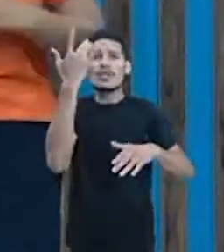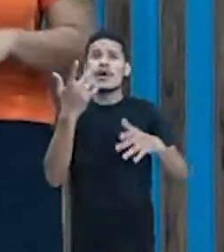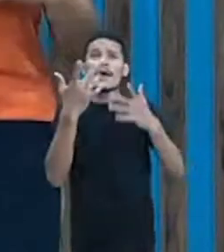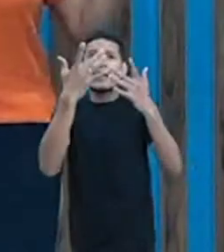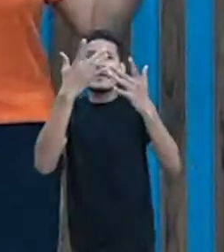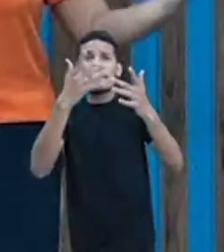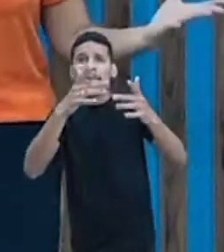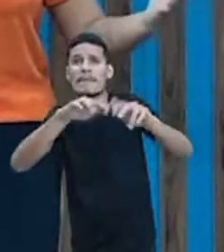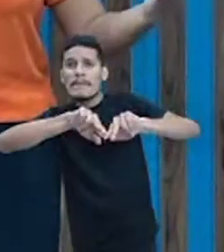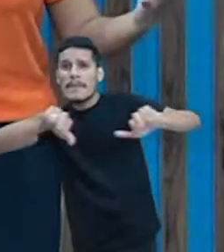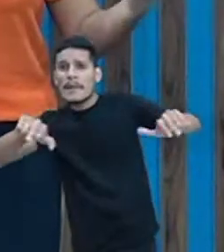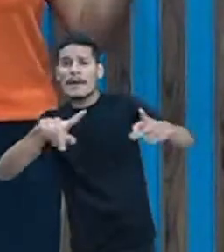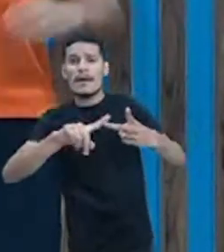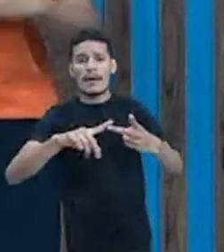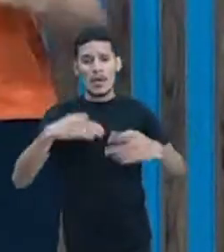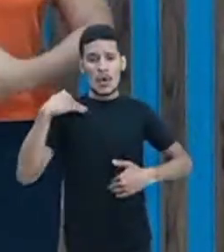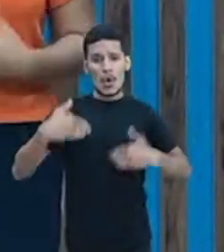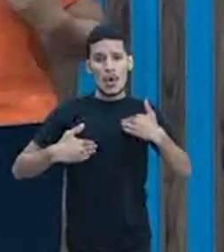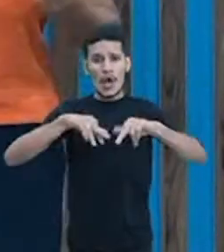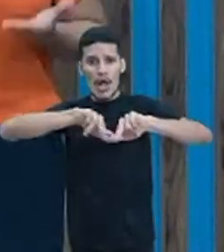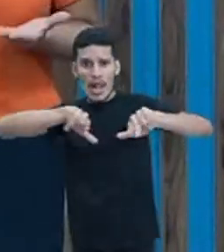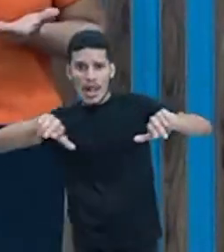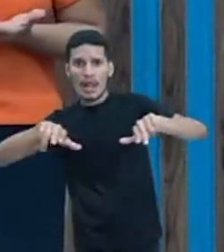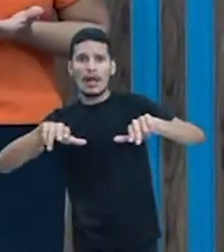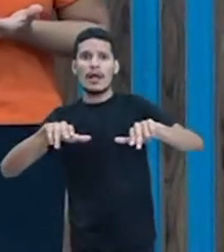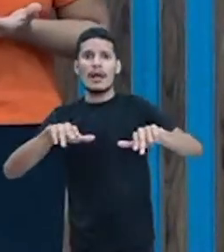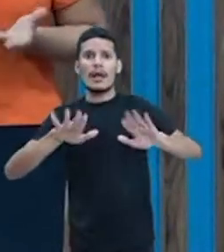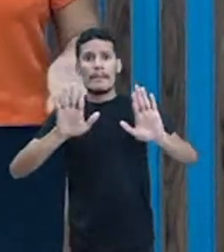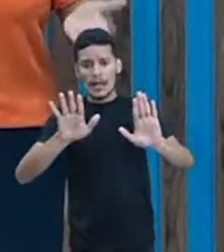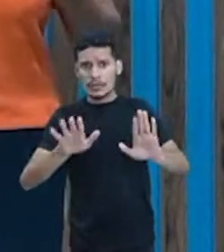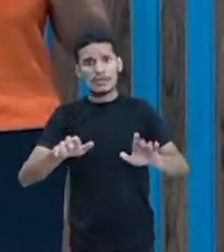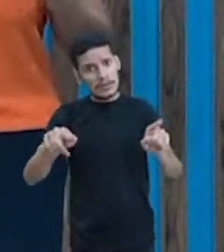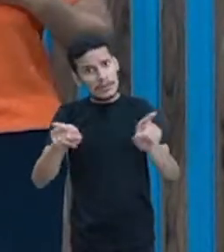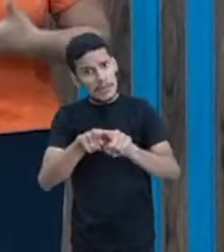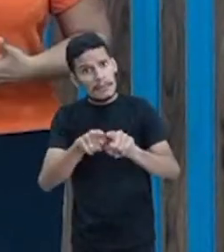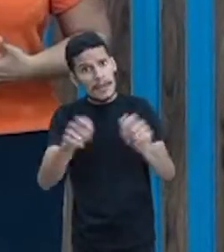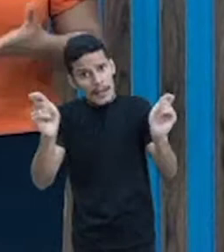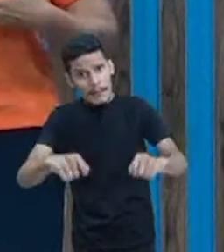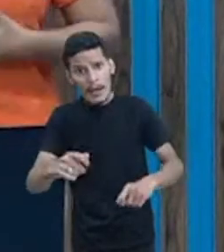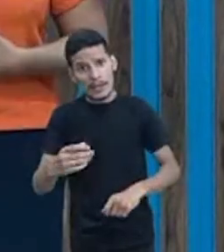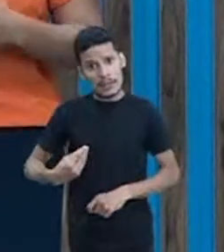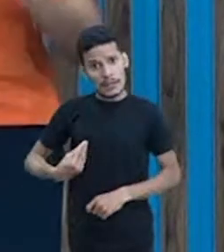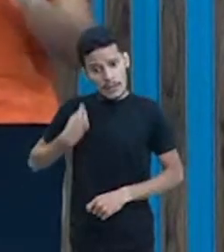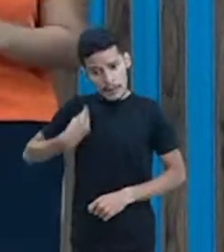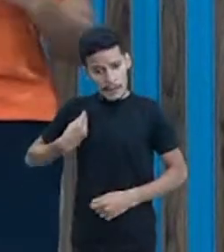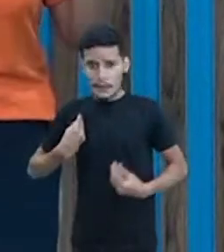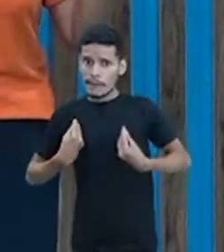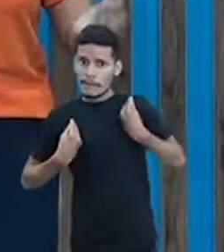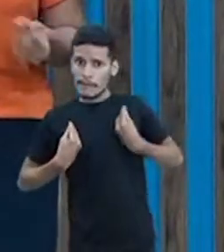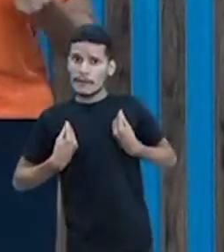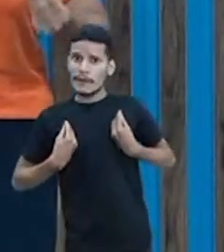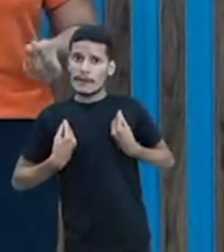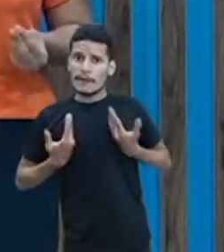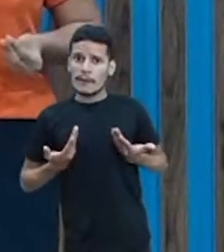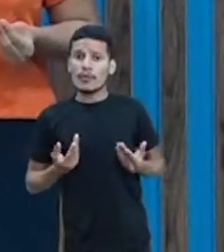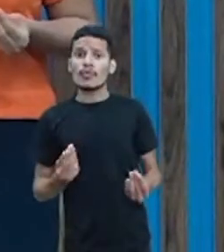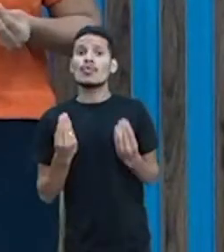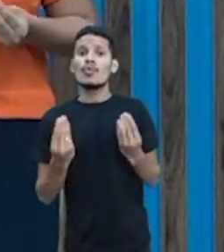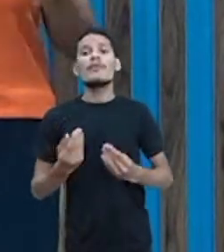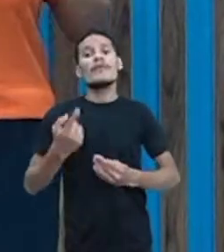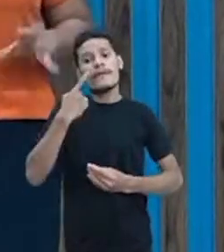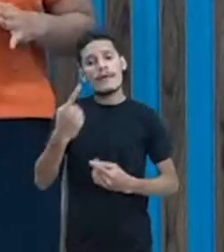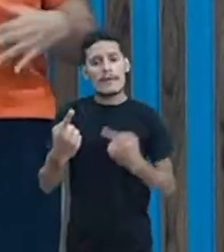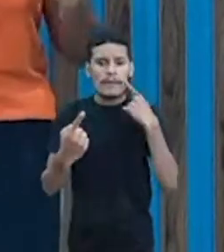plurais, existências plurais, nesses mesmos papéis. Porque aí você não explora as possibilidades da